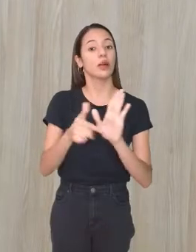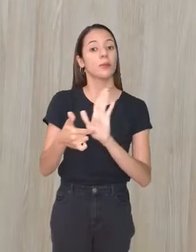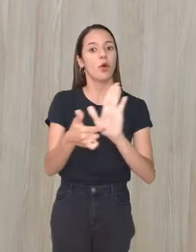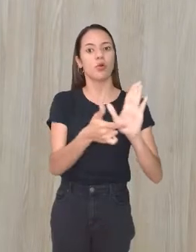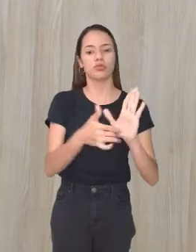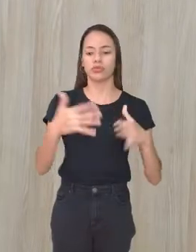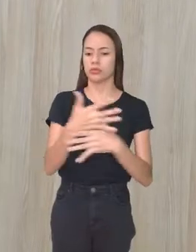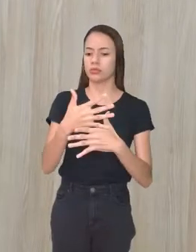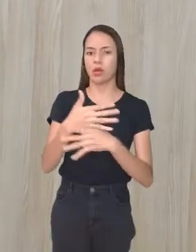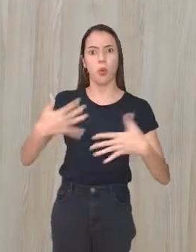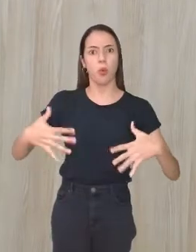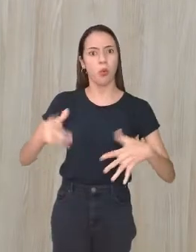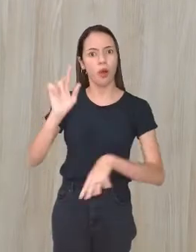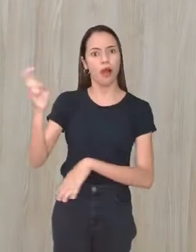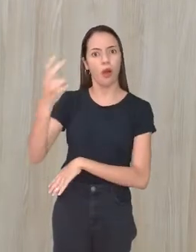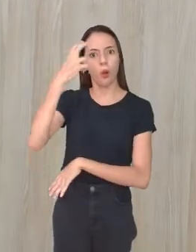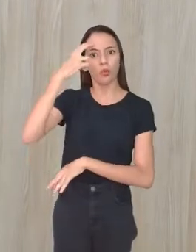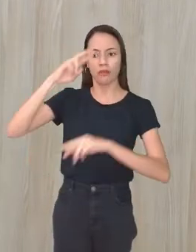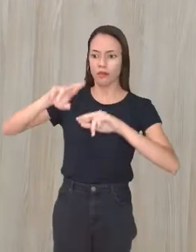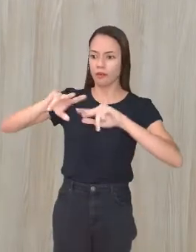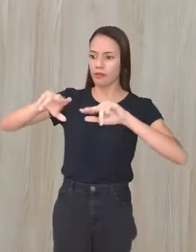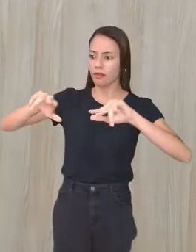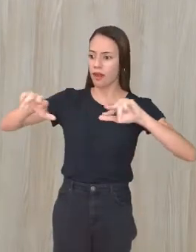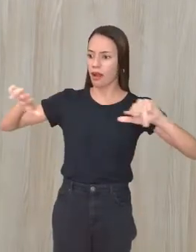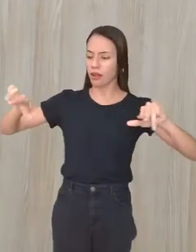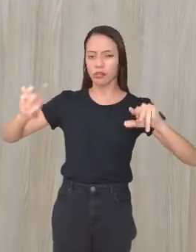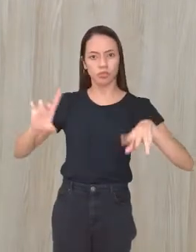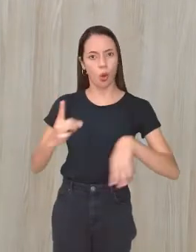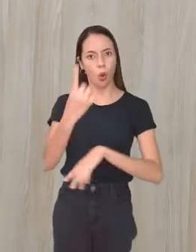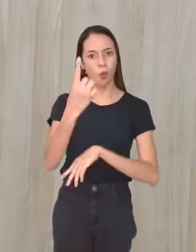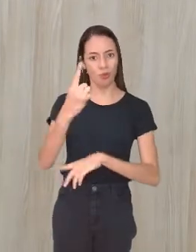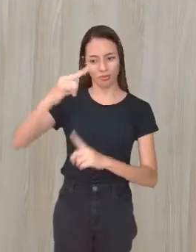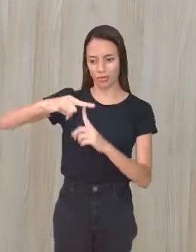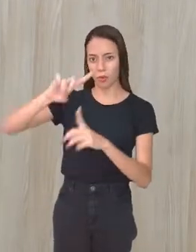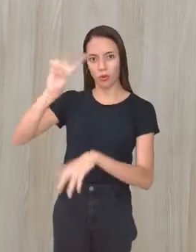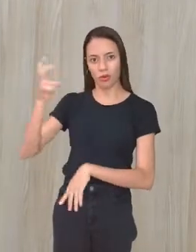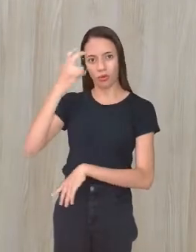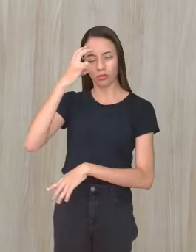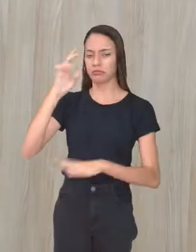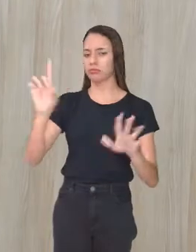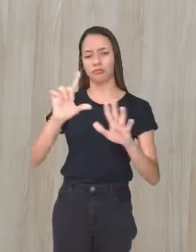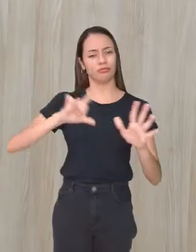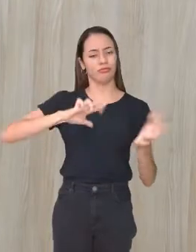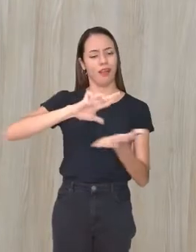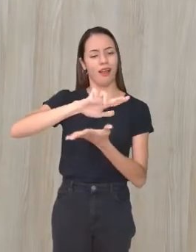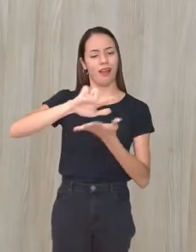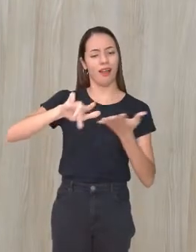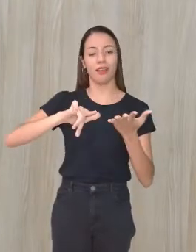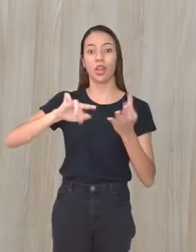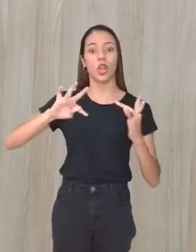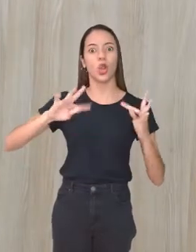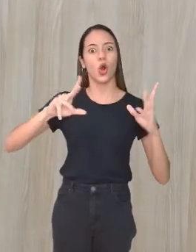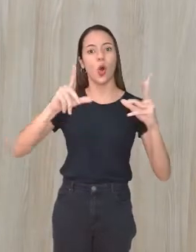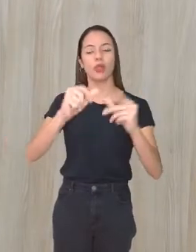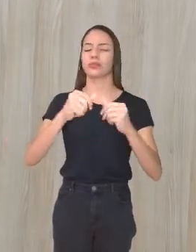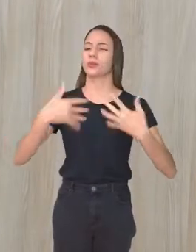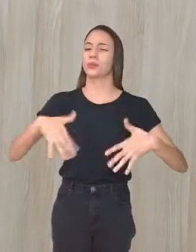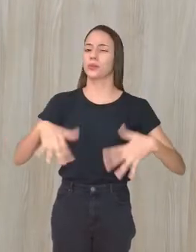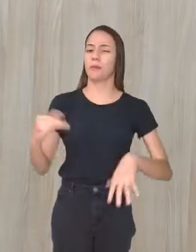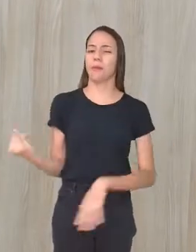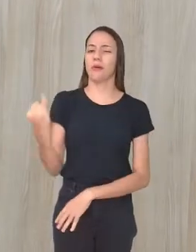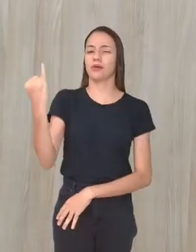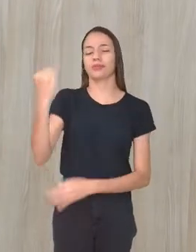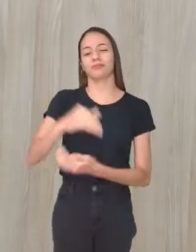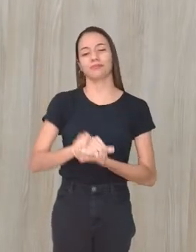cidade multicultural, ou seja, ela não só tem um tipo de cultura, tem várias. E todas elas são bem importantes.